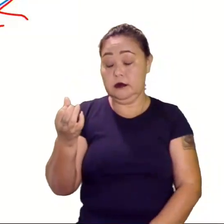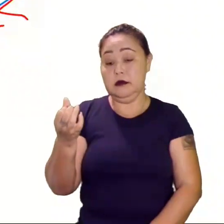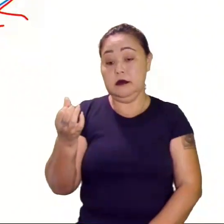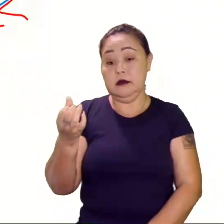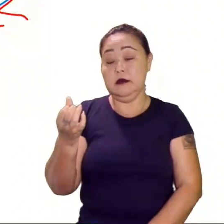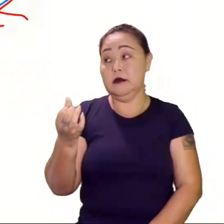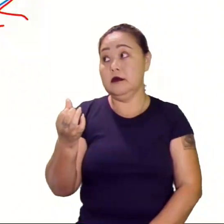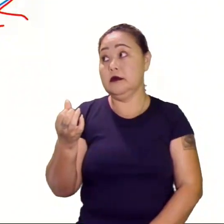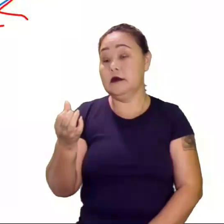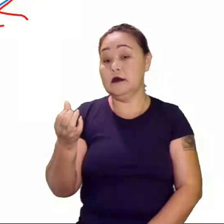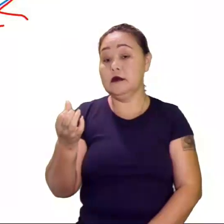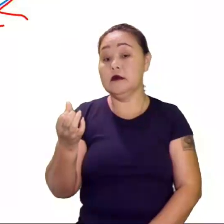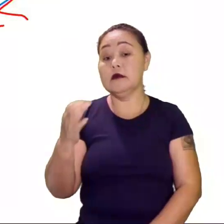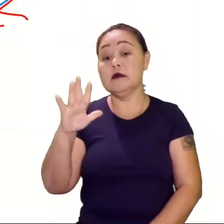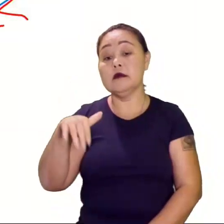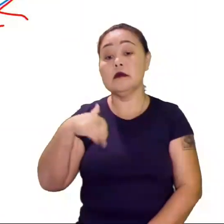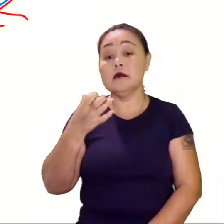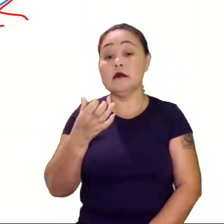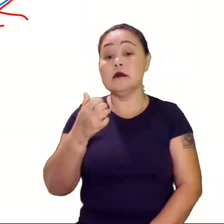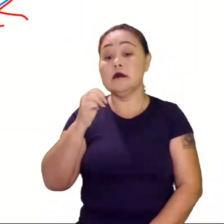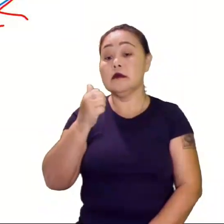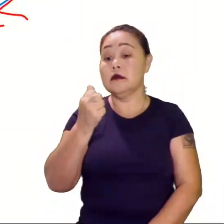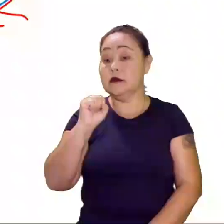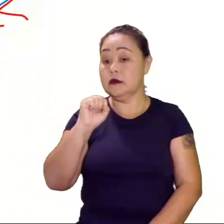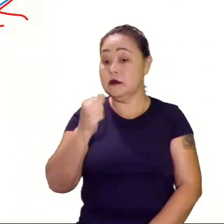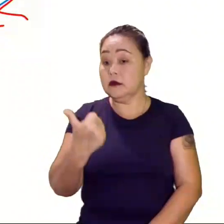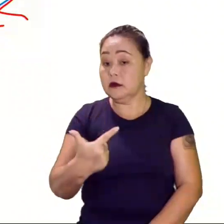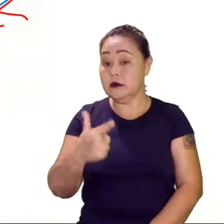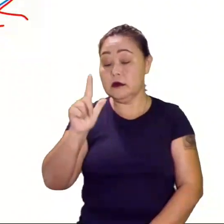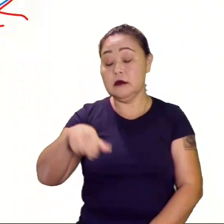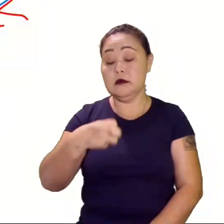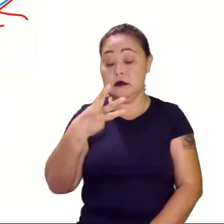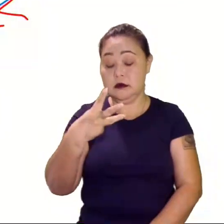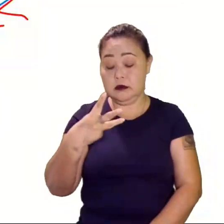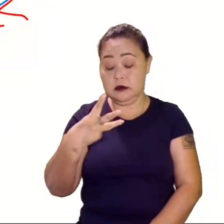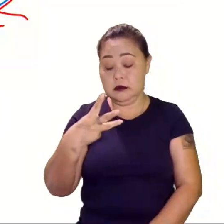vezes 6. Então, o meu S12 é igual a